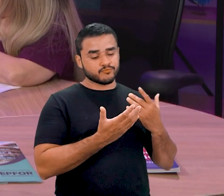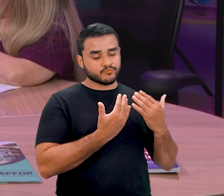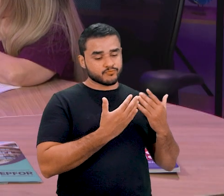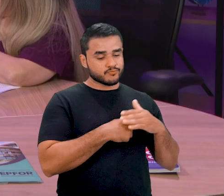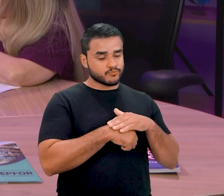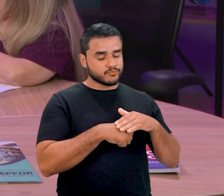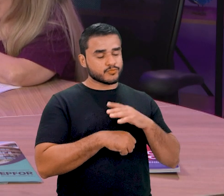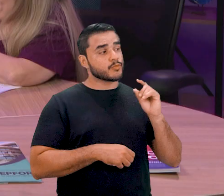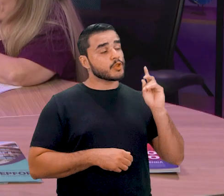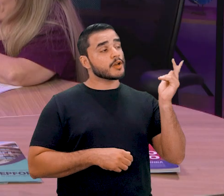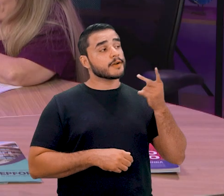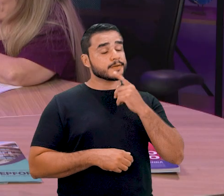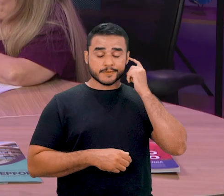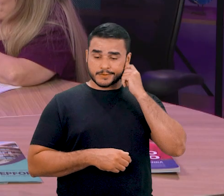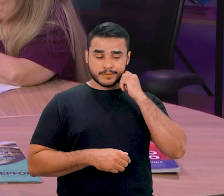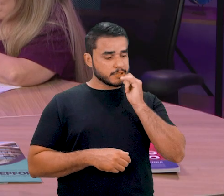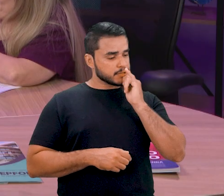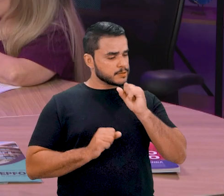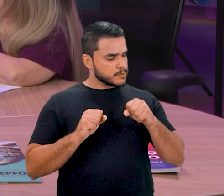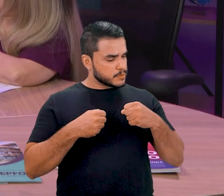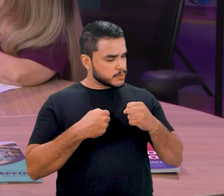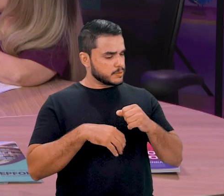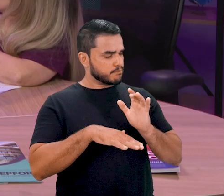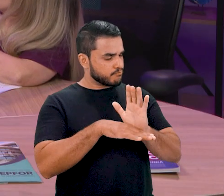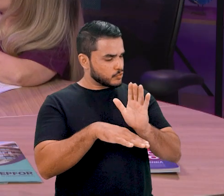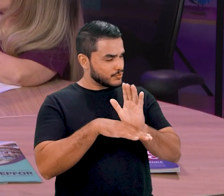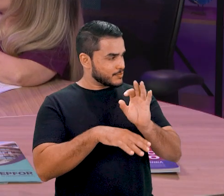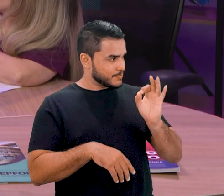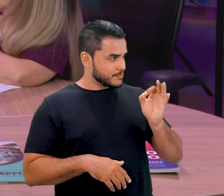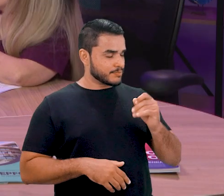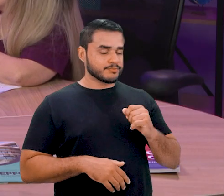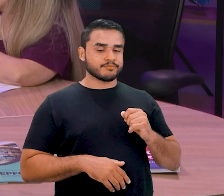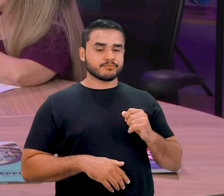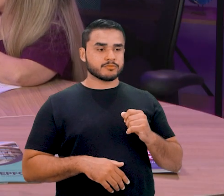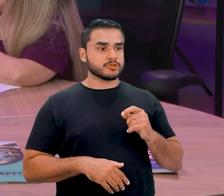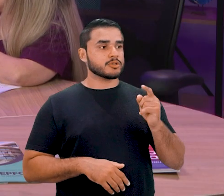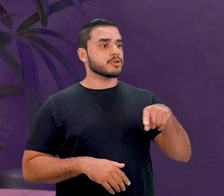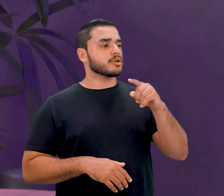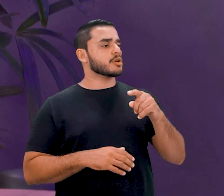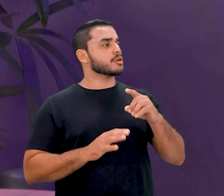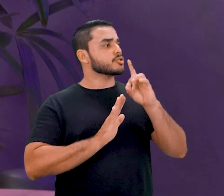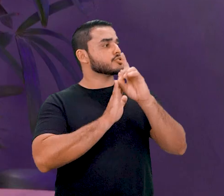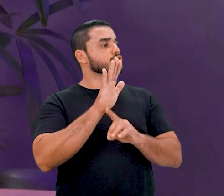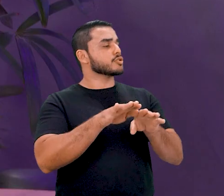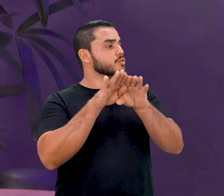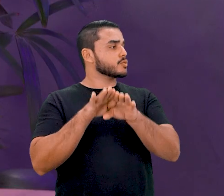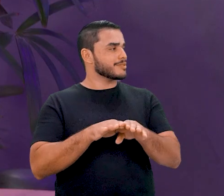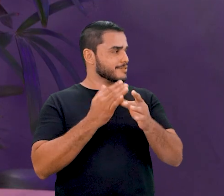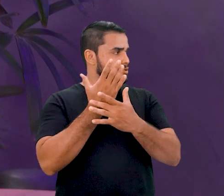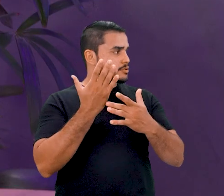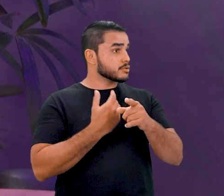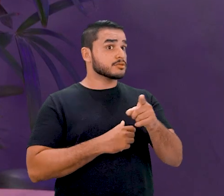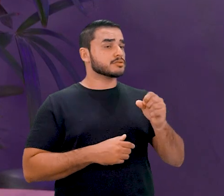não existe possibilidade de pessoas com deficiência protagonizarem espaços quando esses espaços não